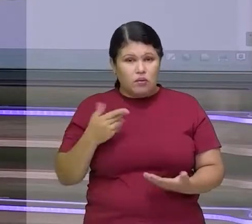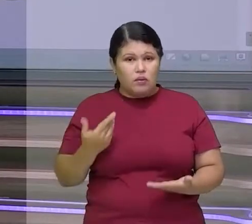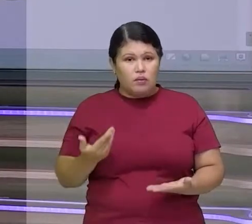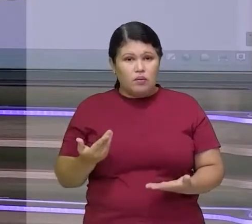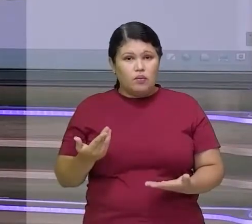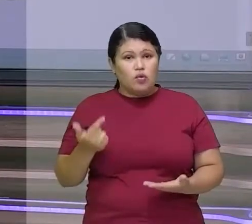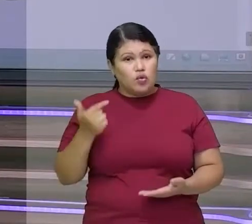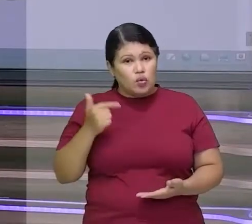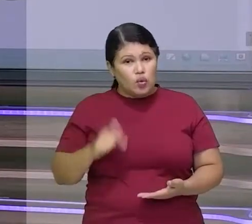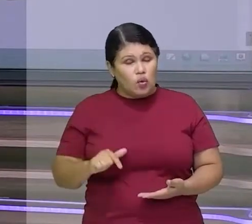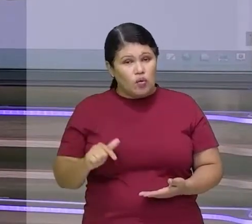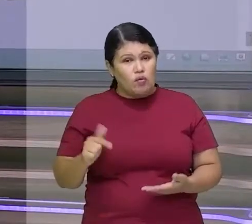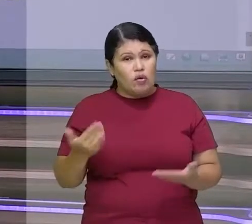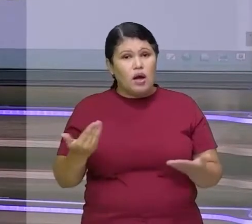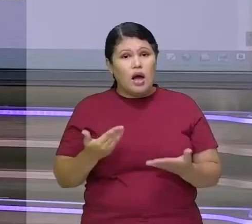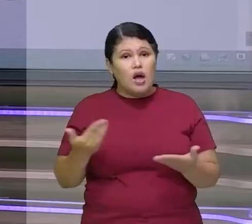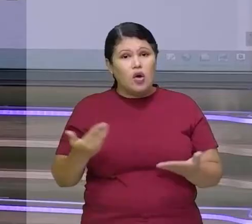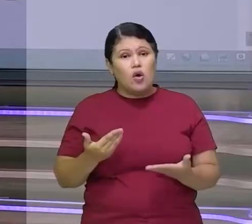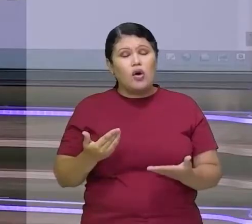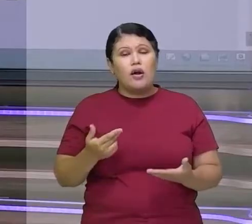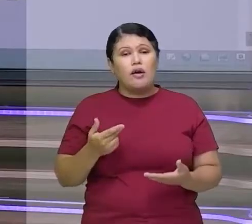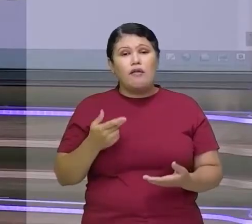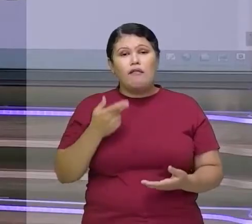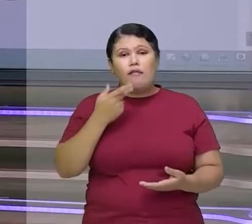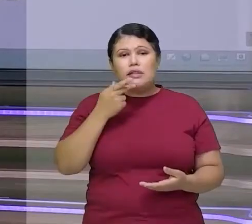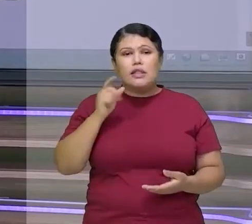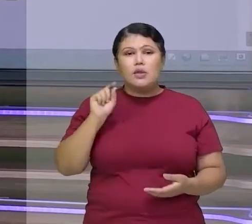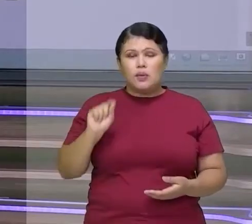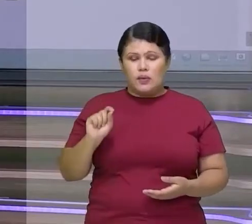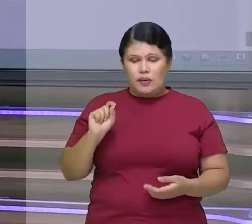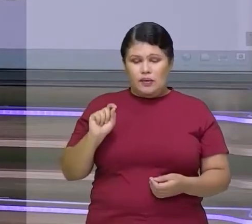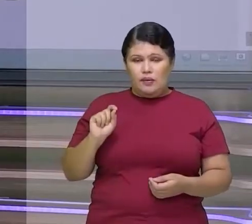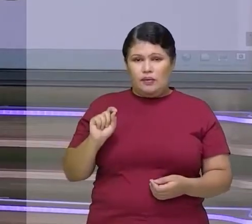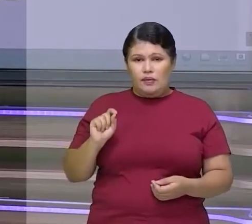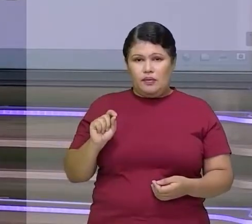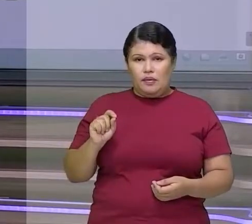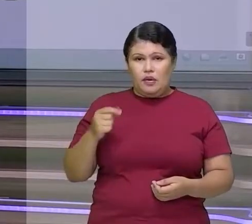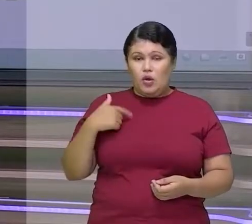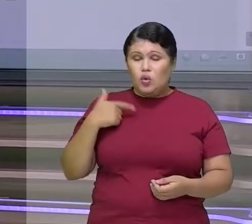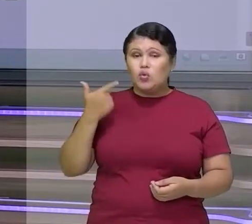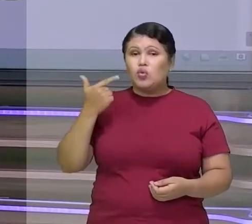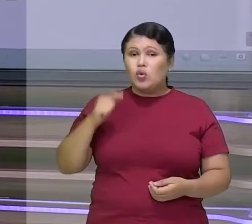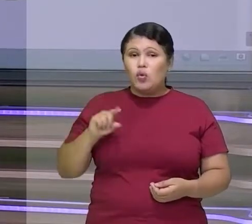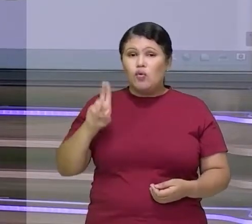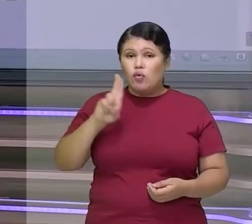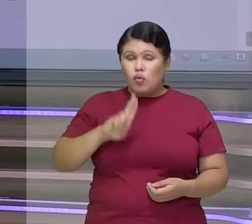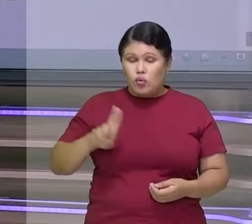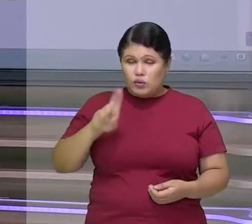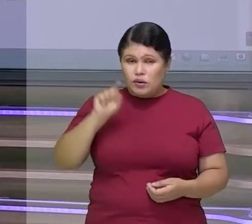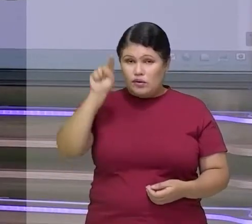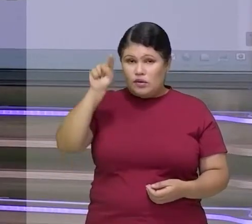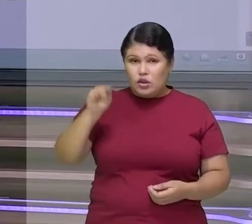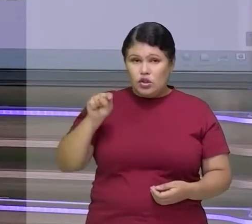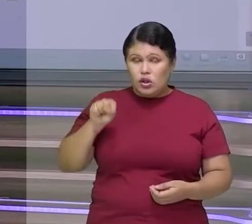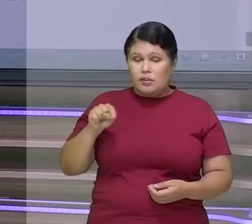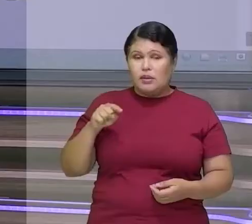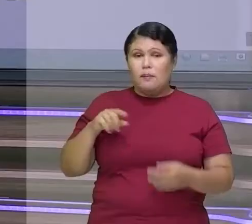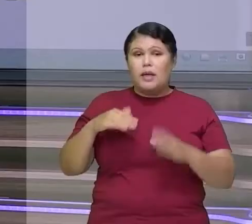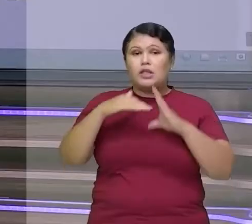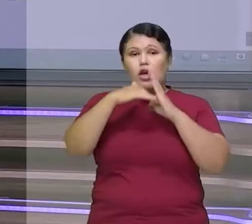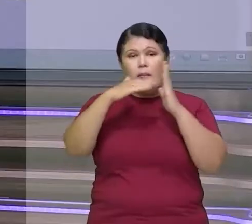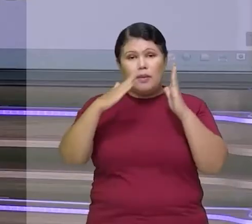né? Agora eu estou fazendo o quê? Eu estou novamente fazendo uma